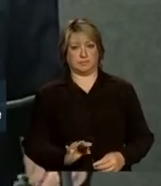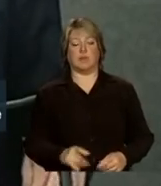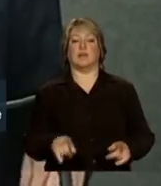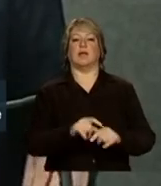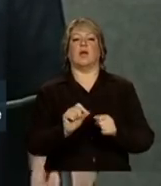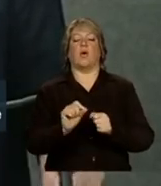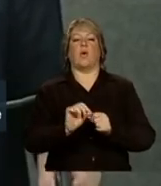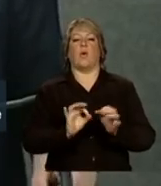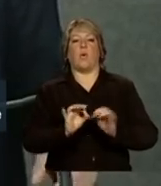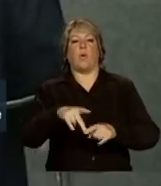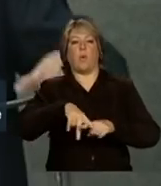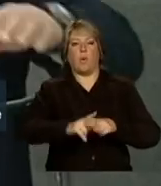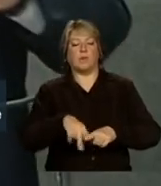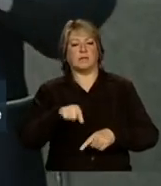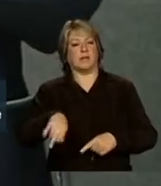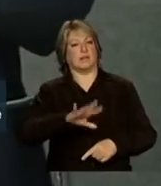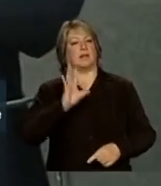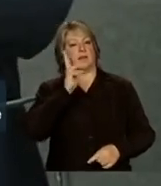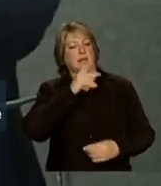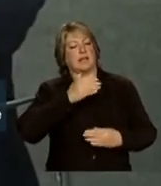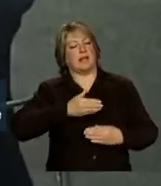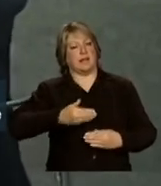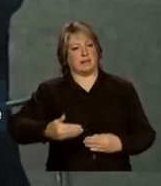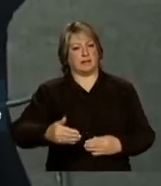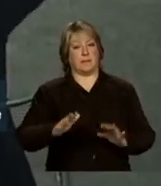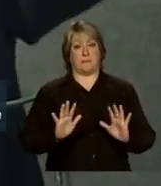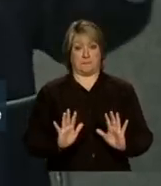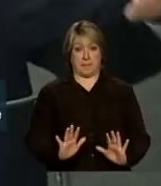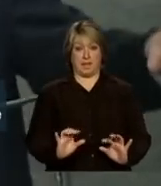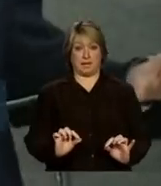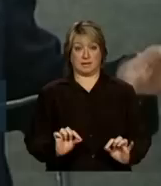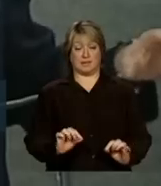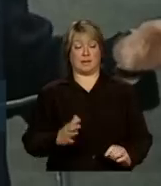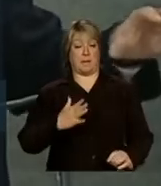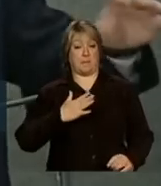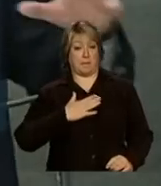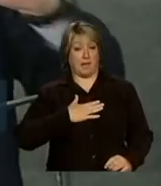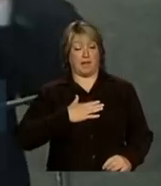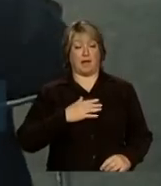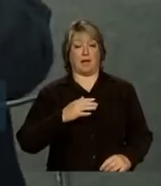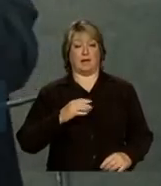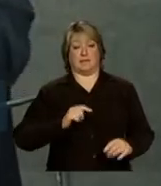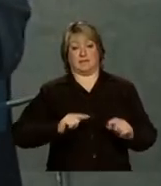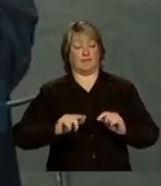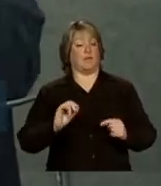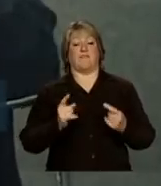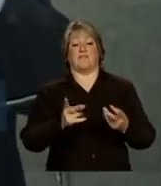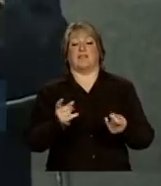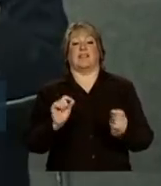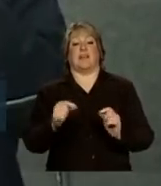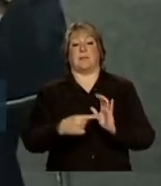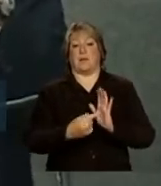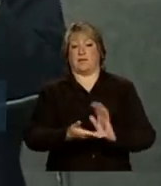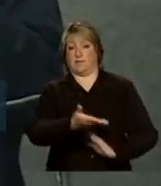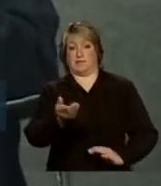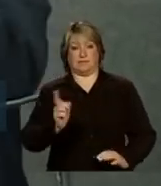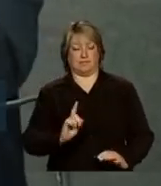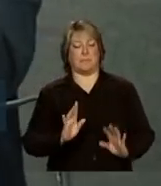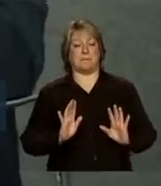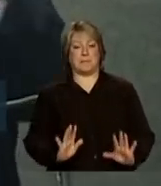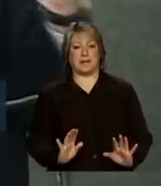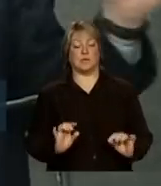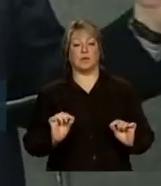dessas são lentas mas e eh minha finalidade não é vender esse pacote para vocês aqui tá certo é só para ver vamos dizer